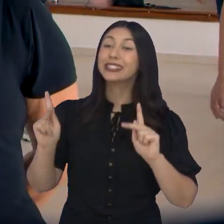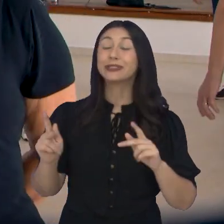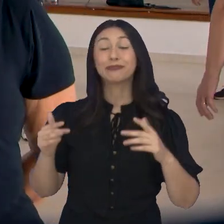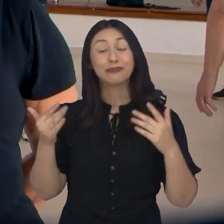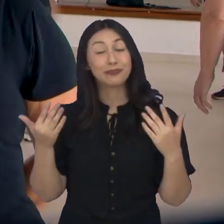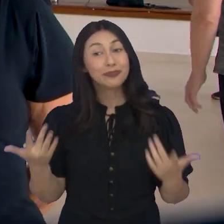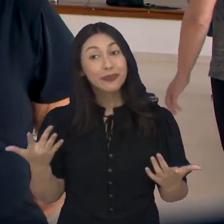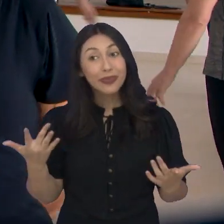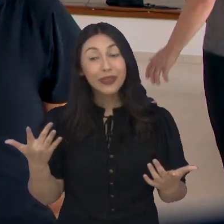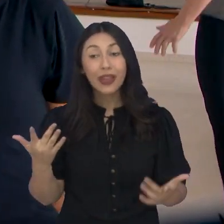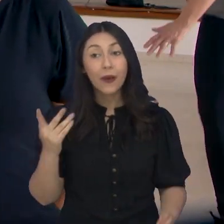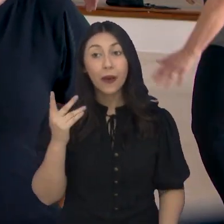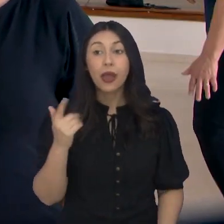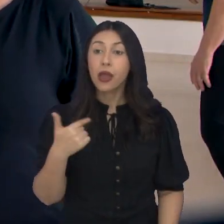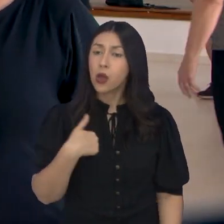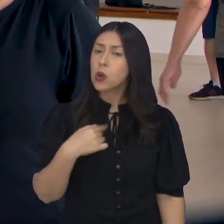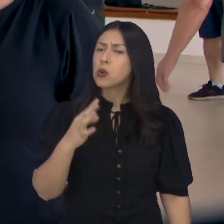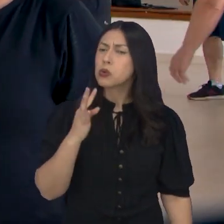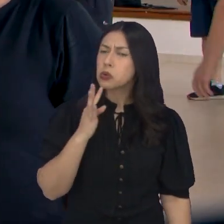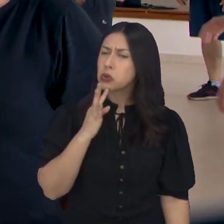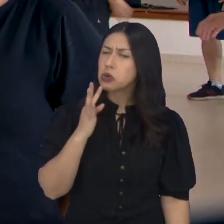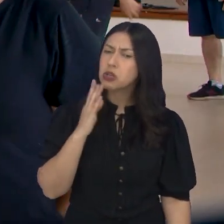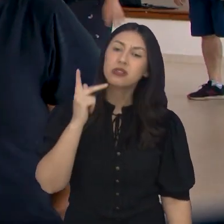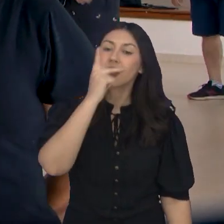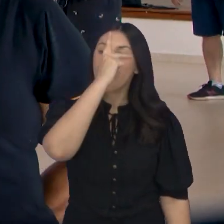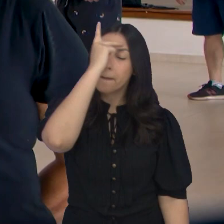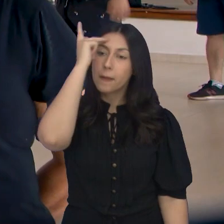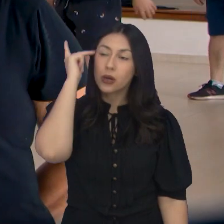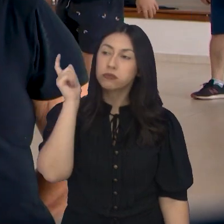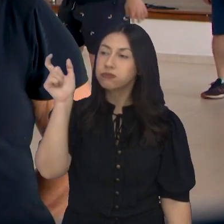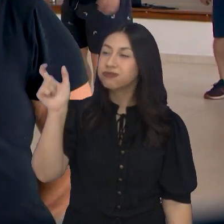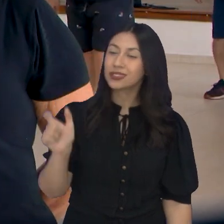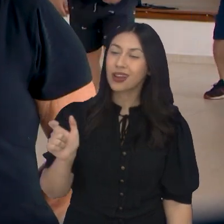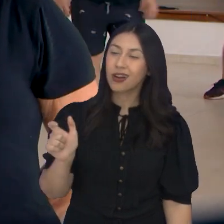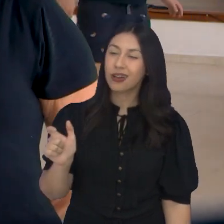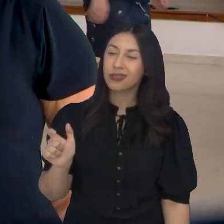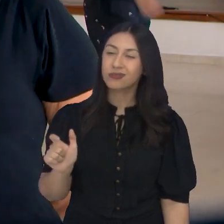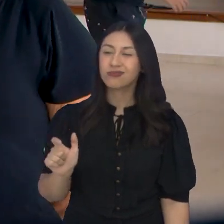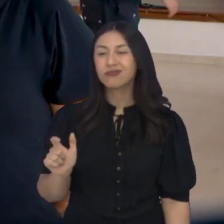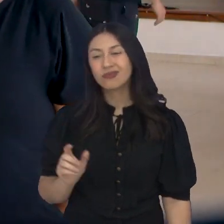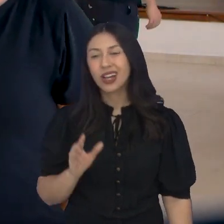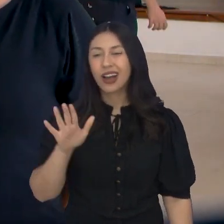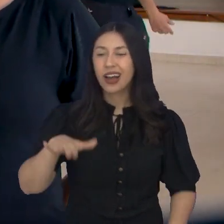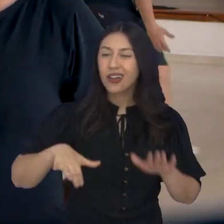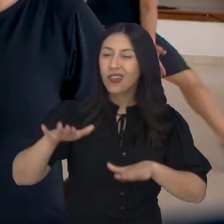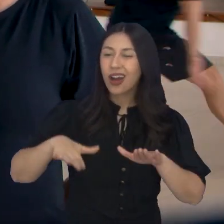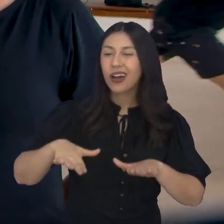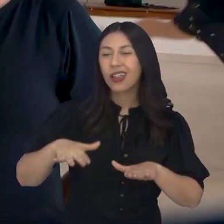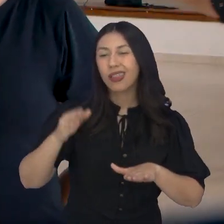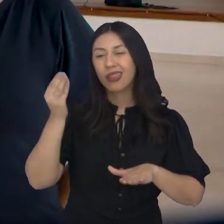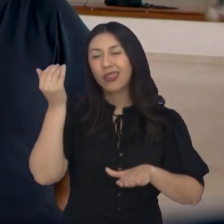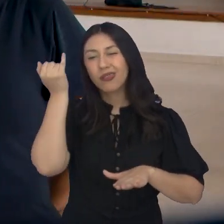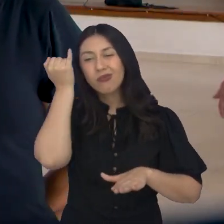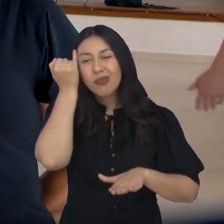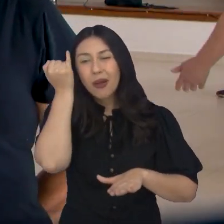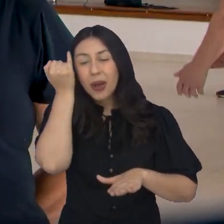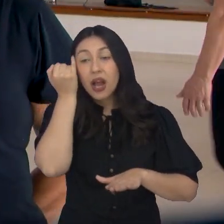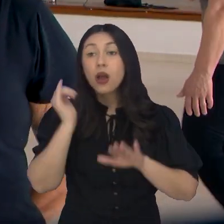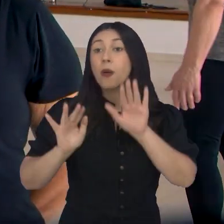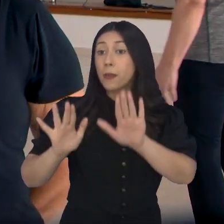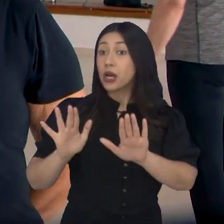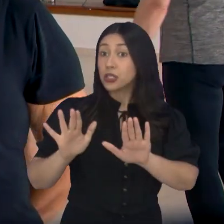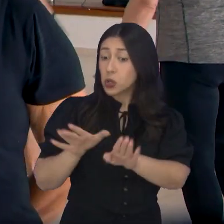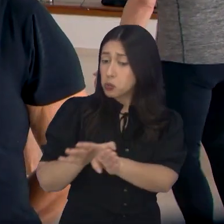a pessoa assim, que eu conheço pessoas que não têm assim essa disposição. Então, o meu conselho é venha mesmo